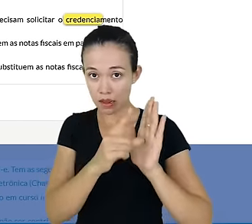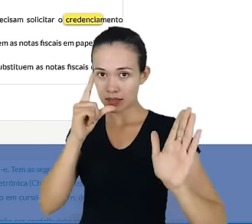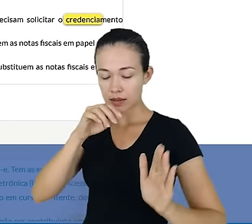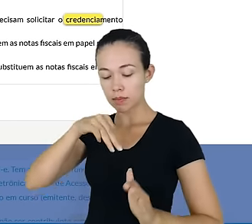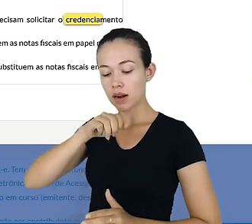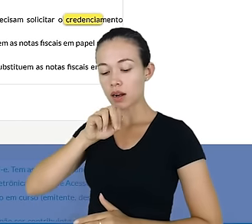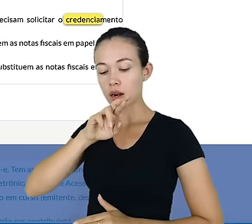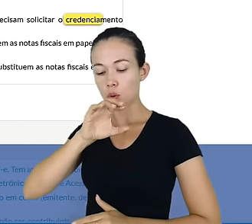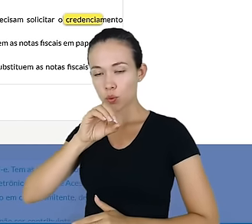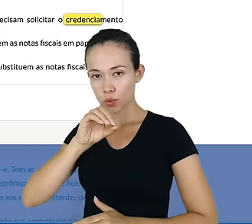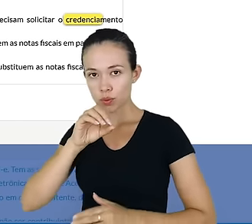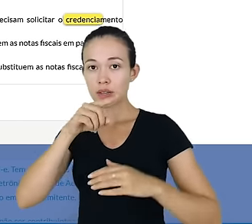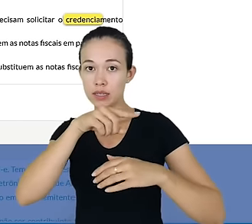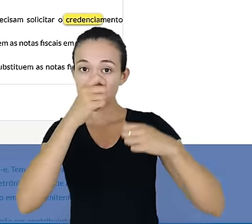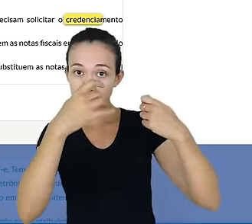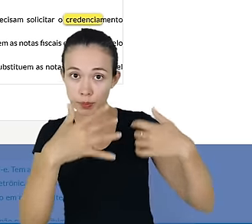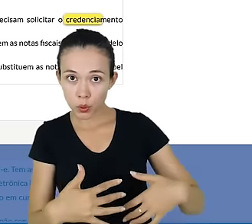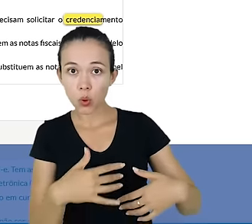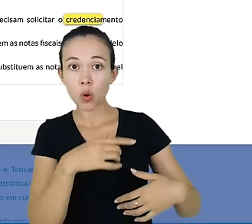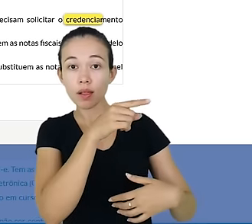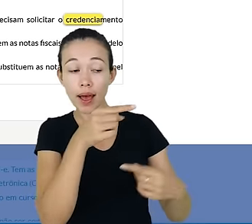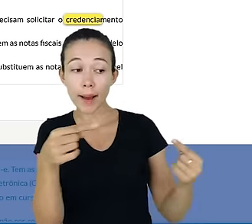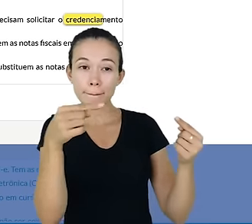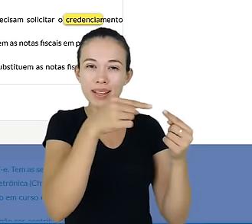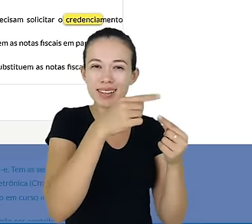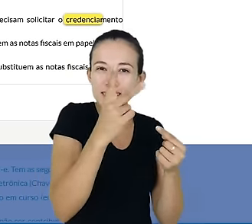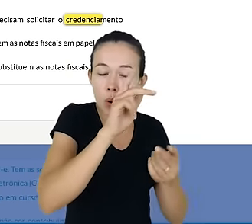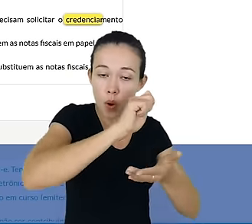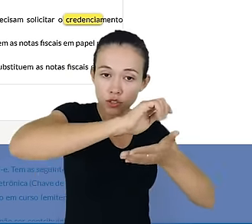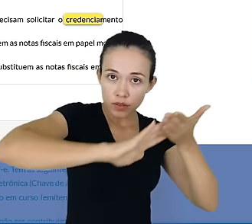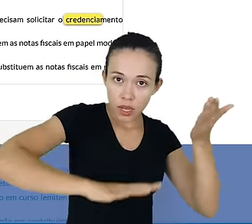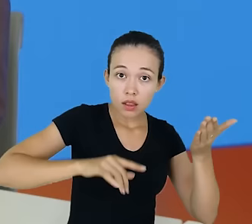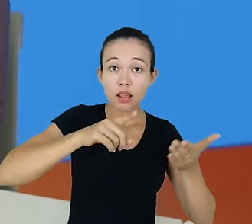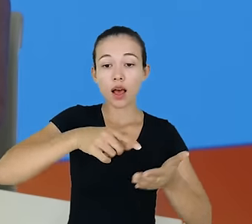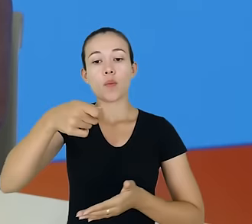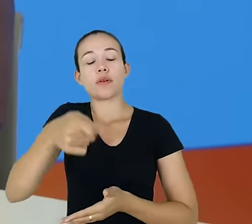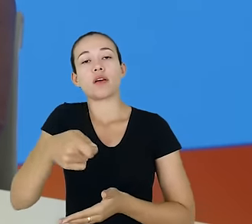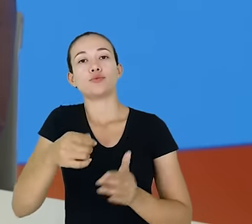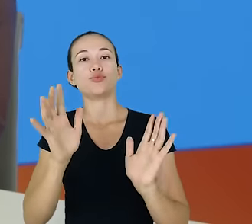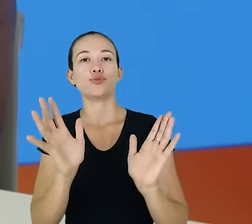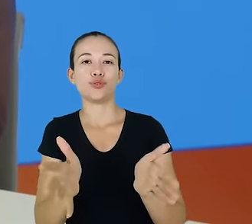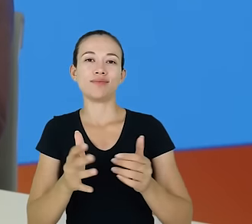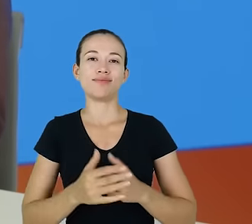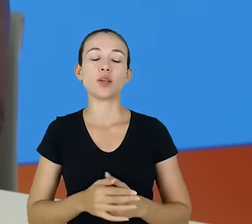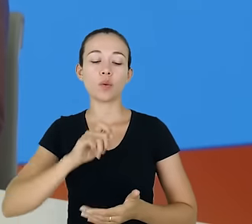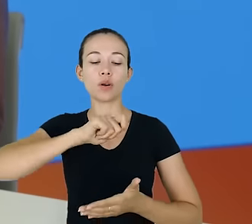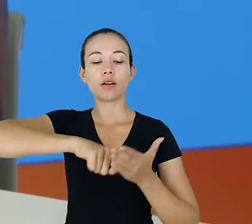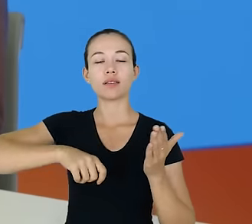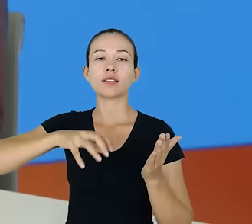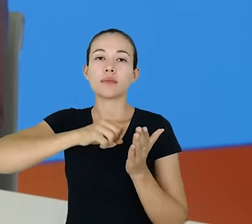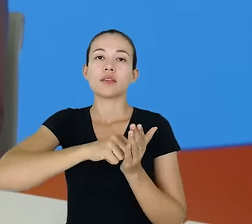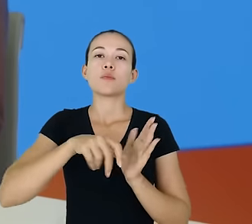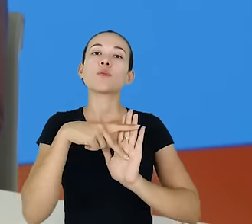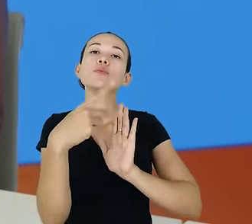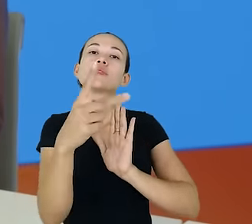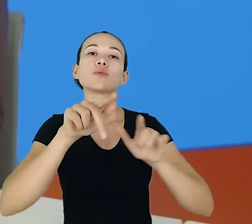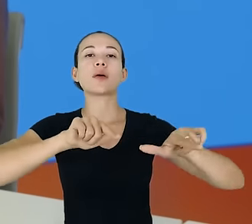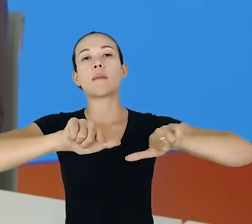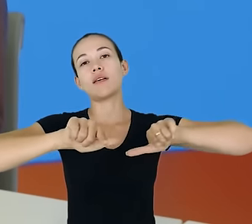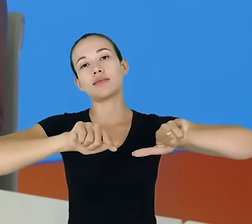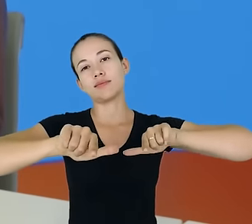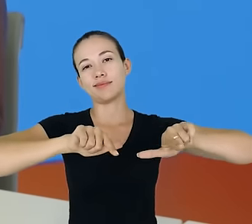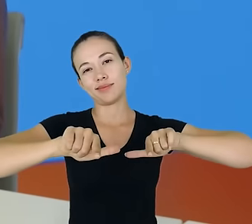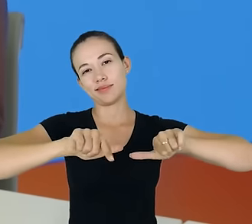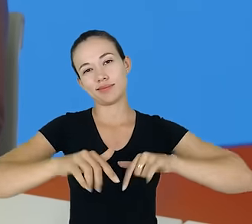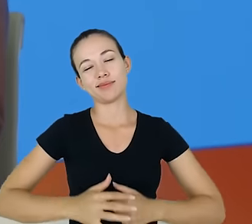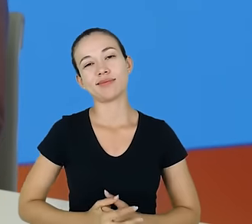eh Já traga essa obrigatoriedade então a gente fala que é o credenciamento de ofício né hum eu tô